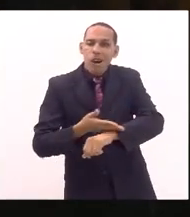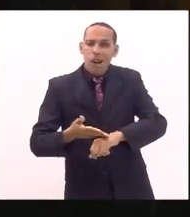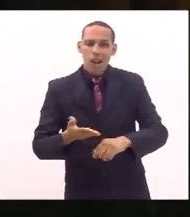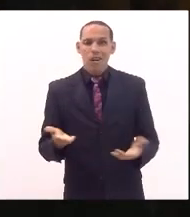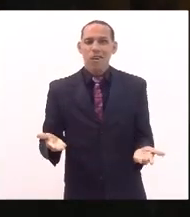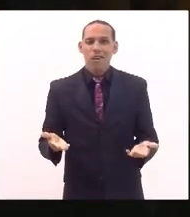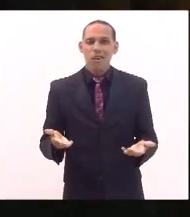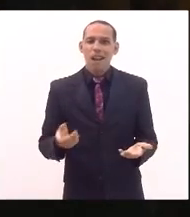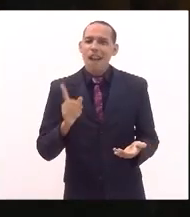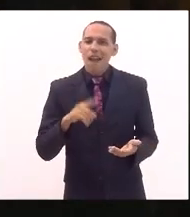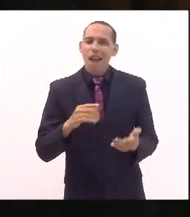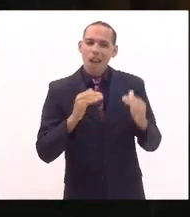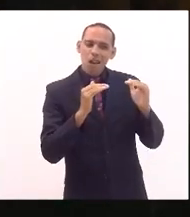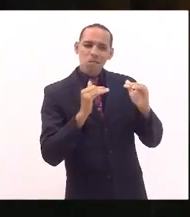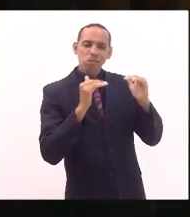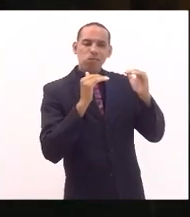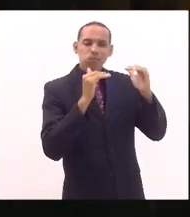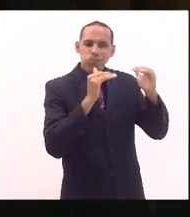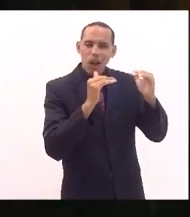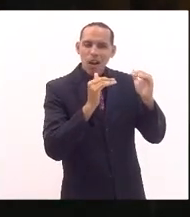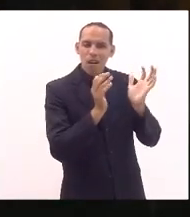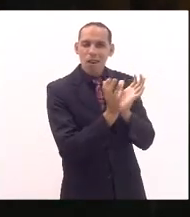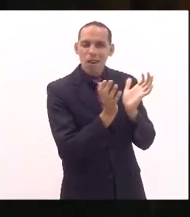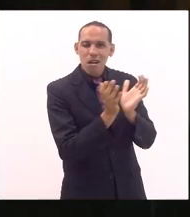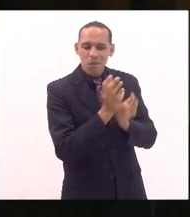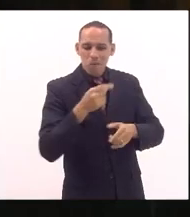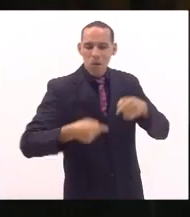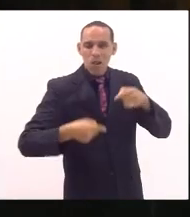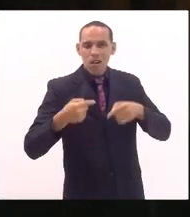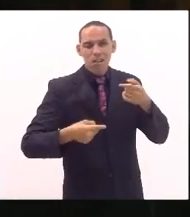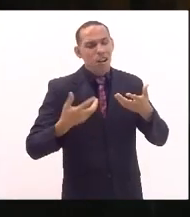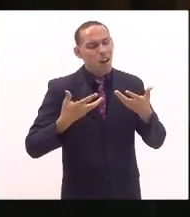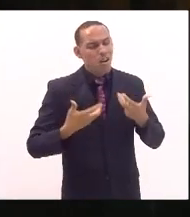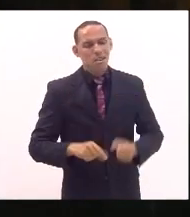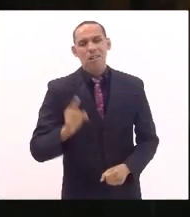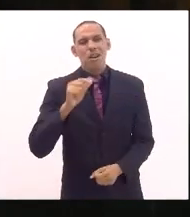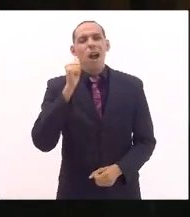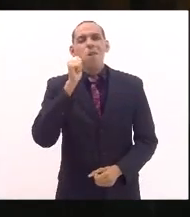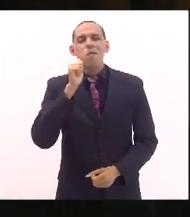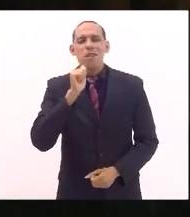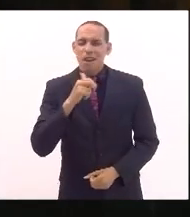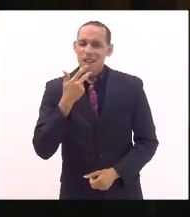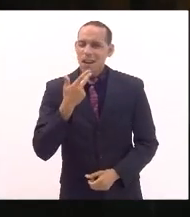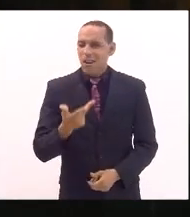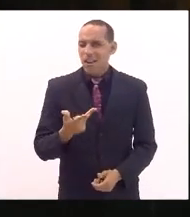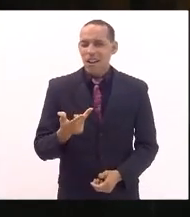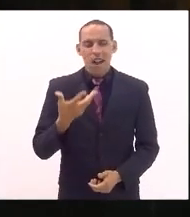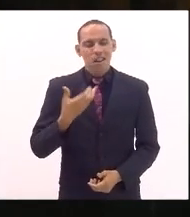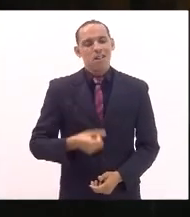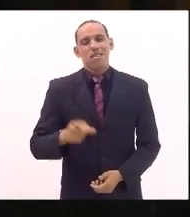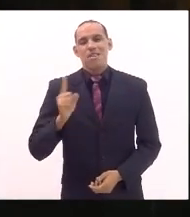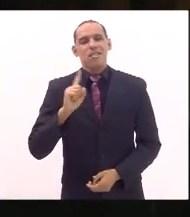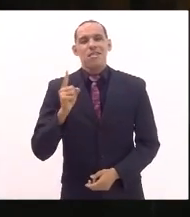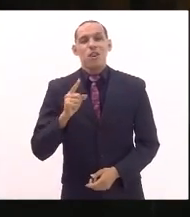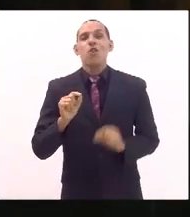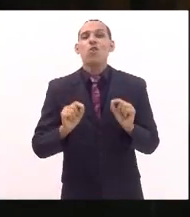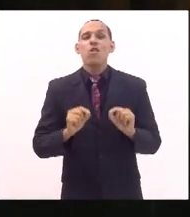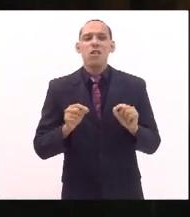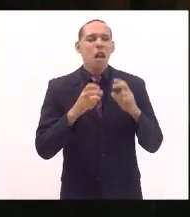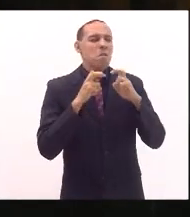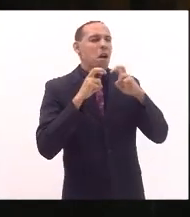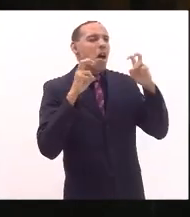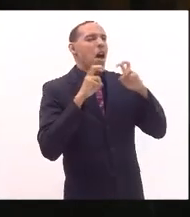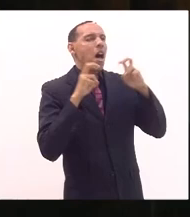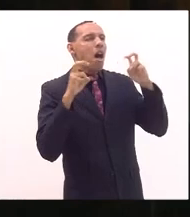de uma elite política da sociedade não aguenta ouvir uma mulher falar que quer ficar